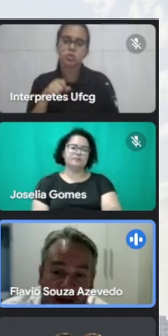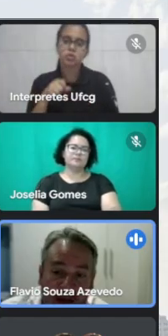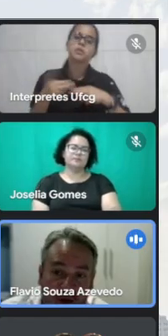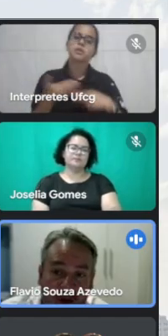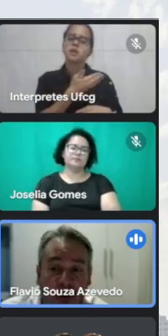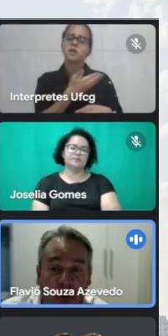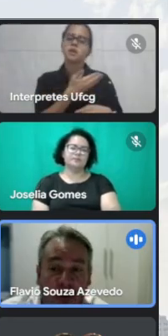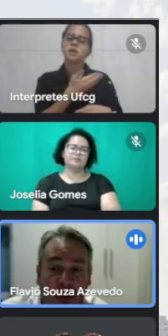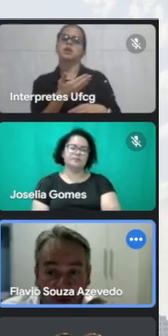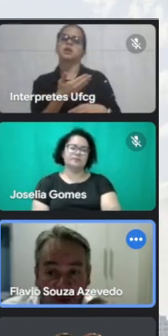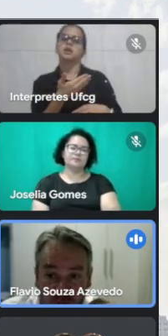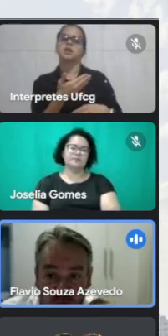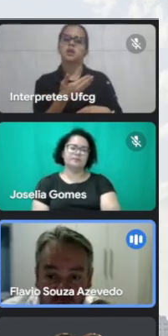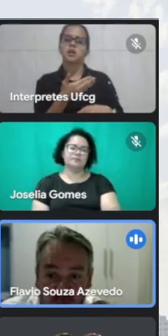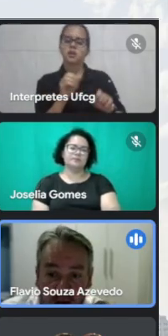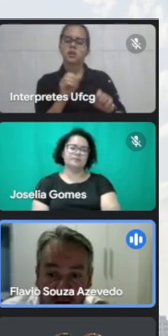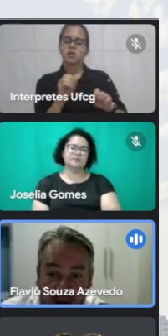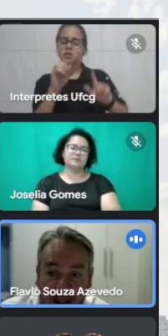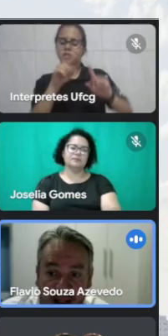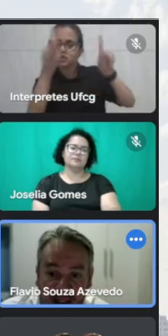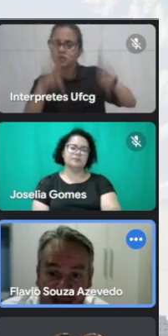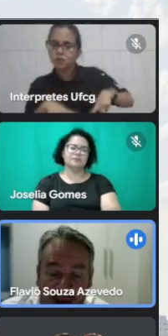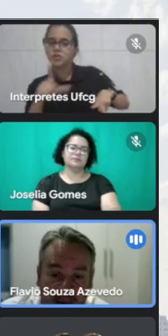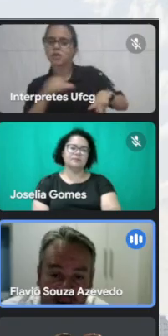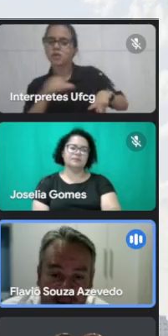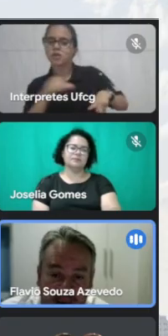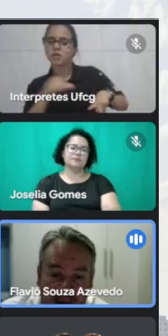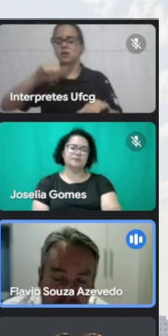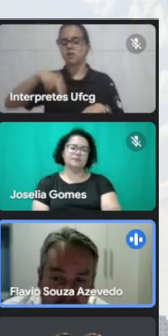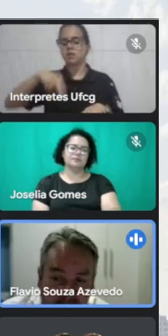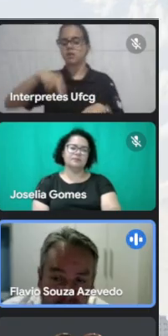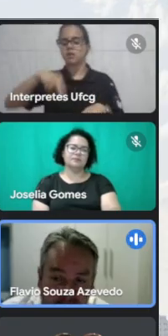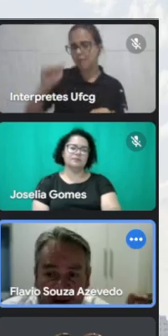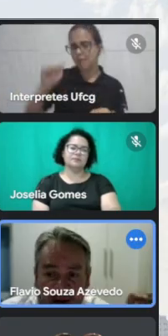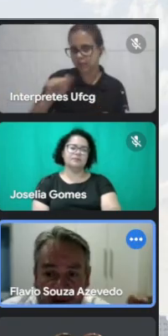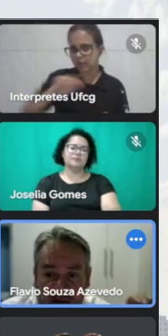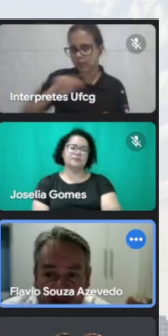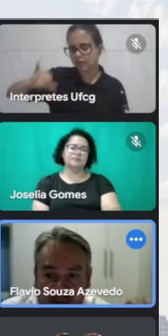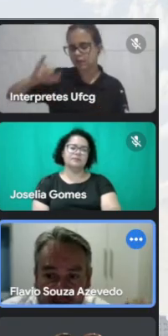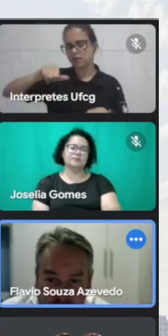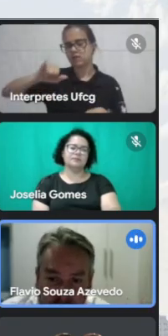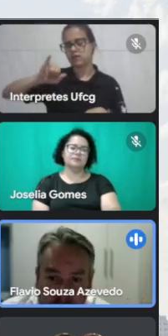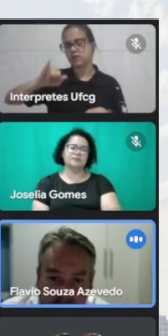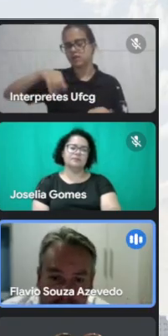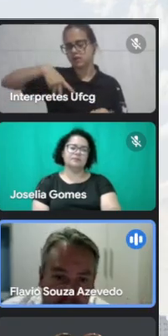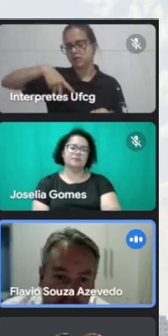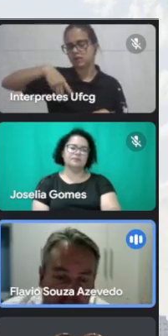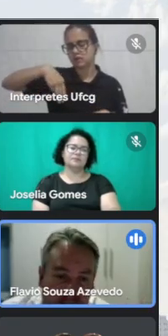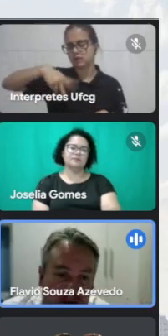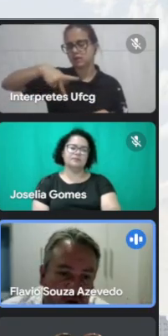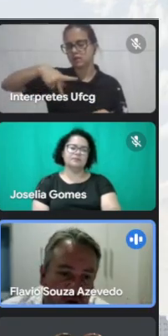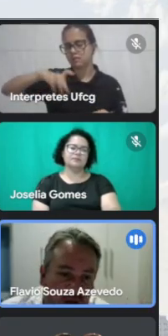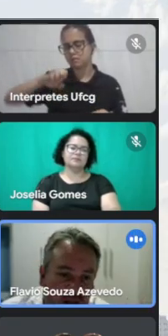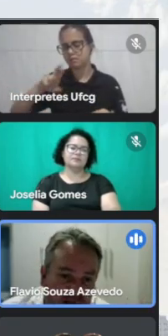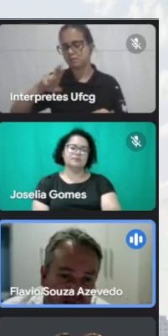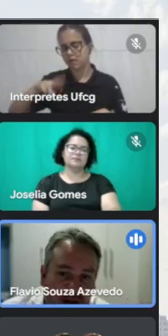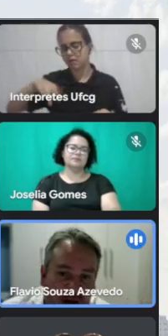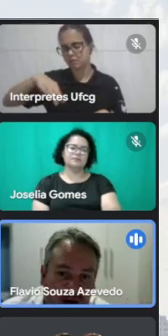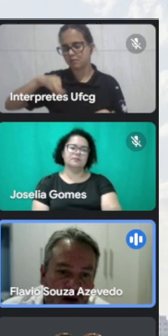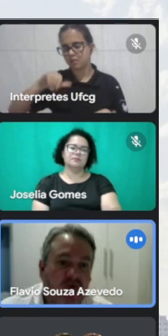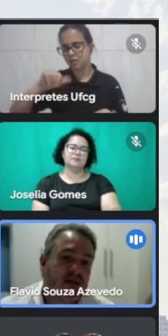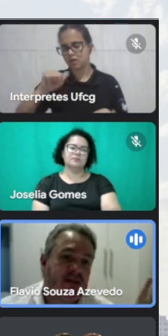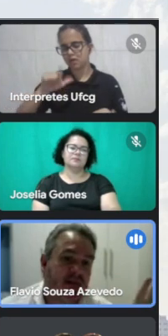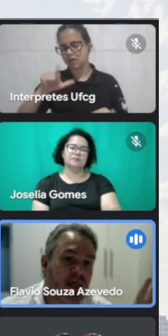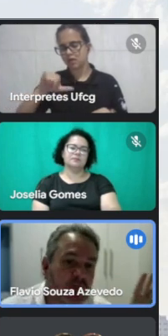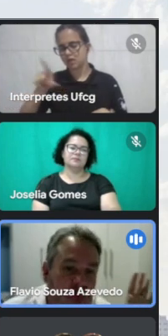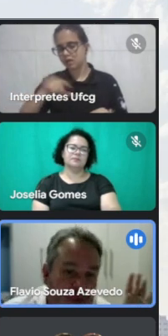aí da história, uma manta impermeabilizante, né, para impermeabilizar. Só que isso aí não